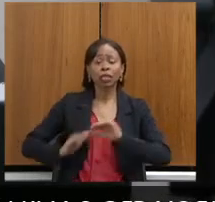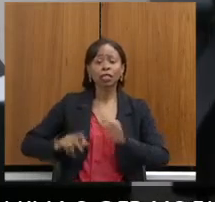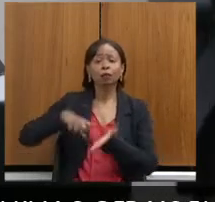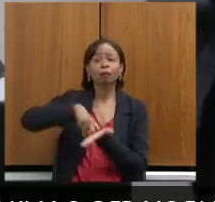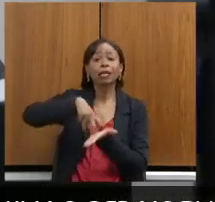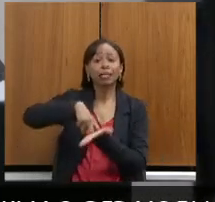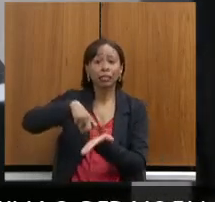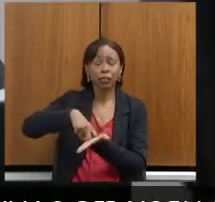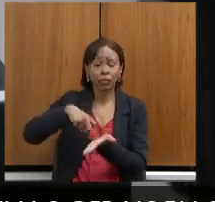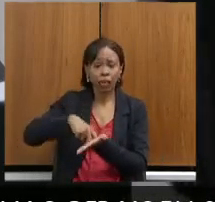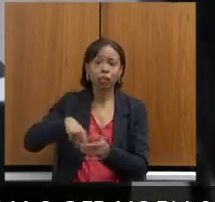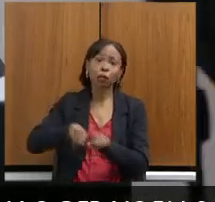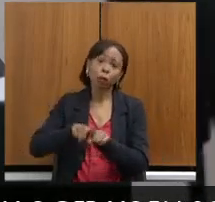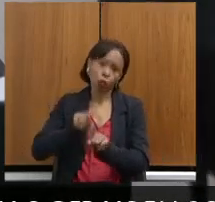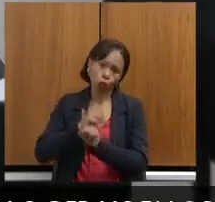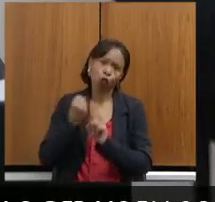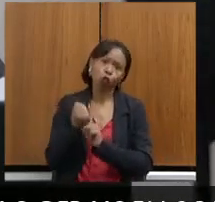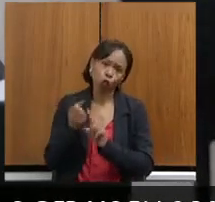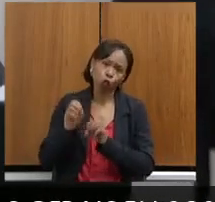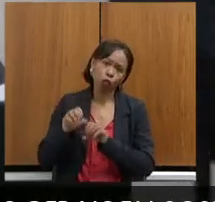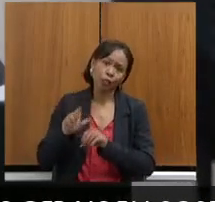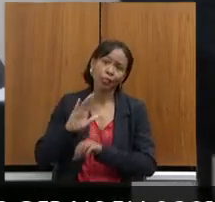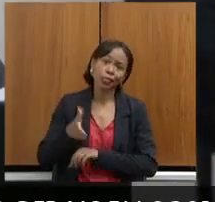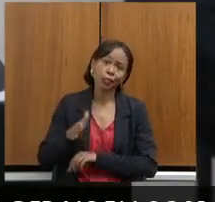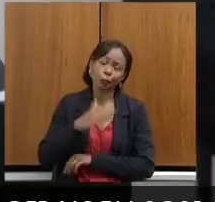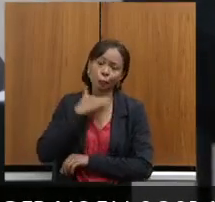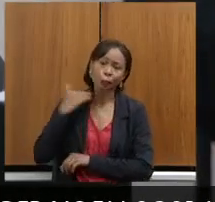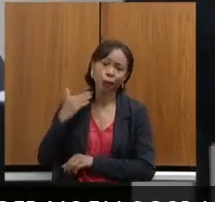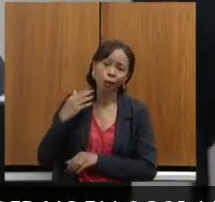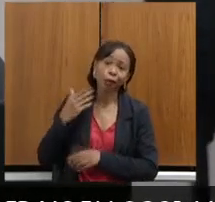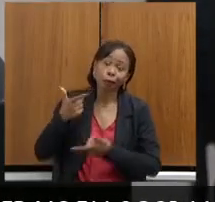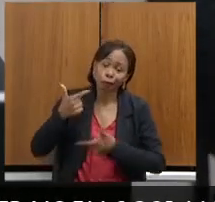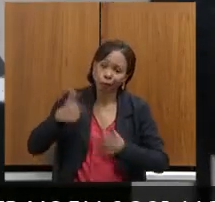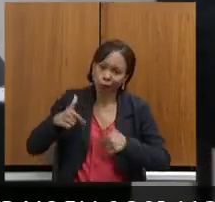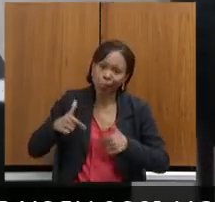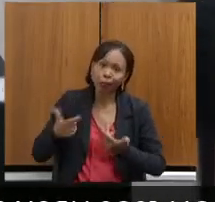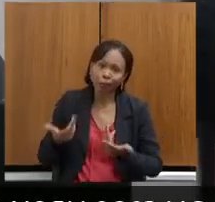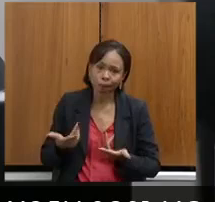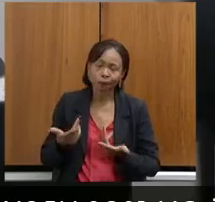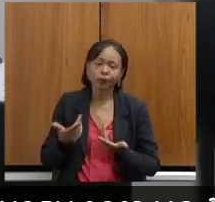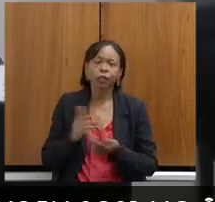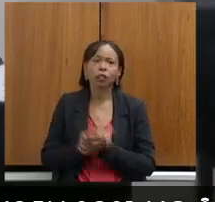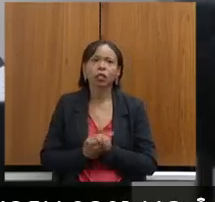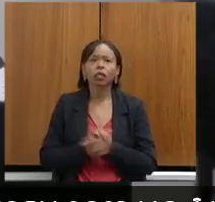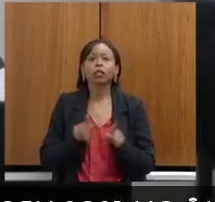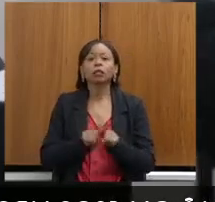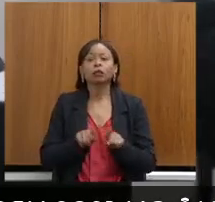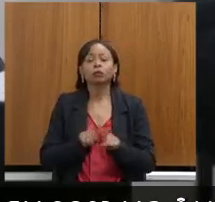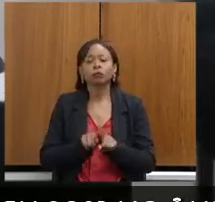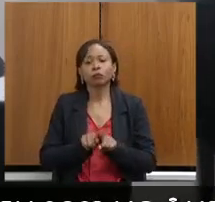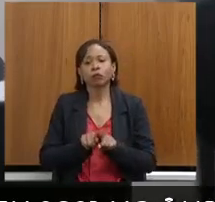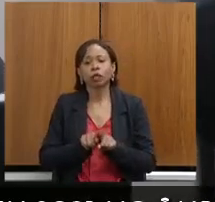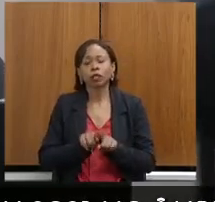penais e sócio-educativos mortos em serviço ou em razão dele e também dos